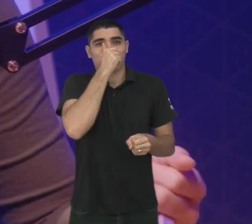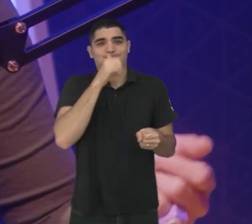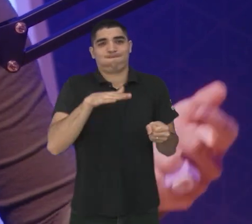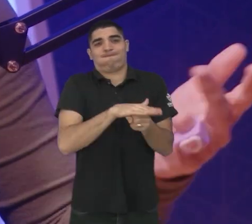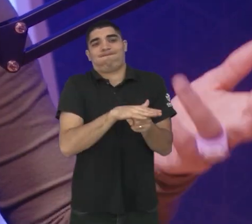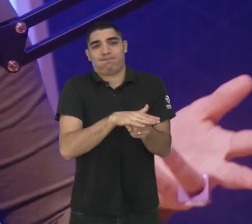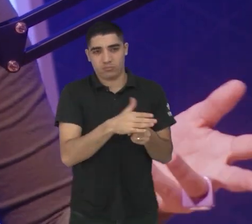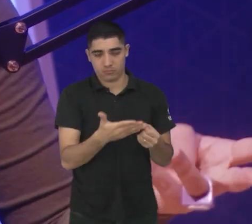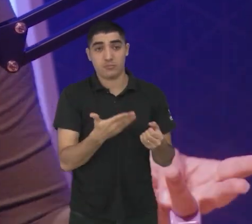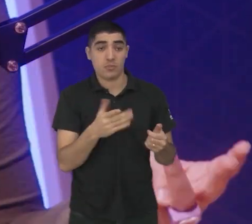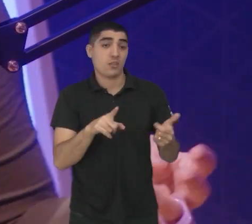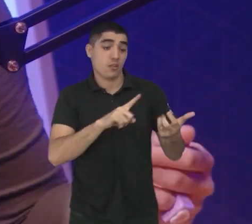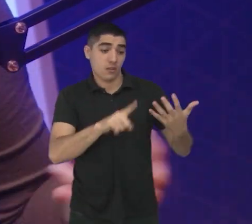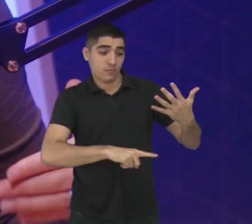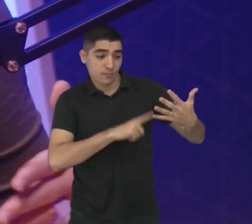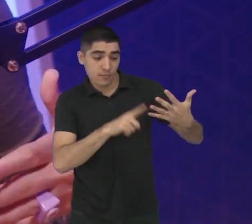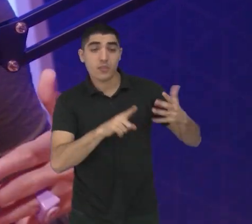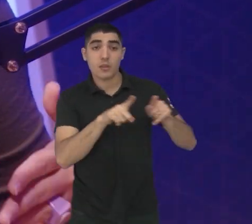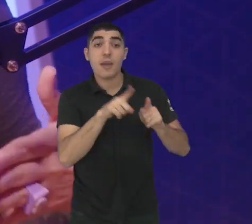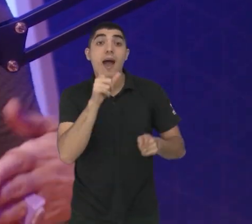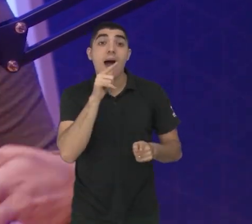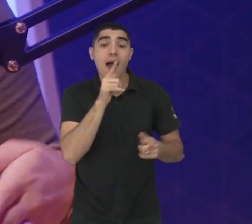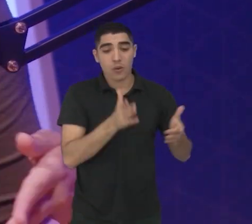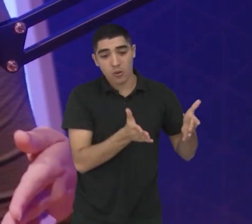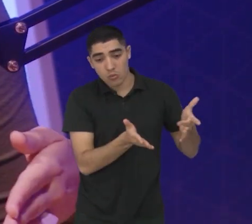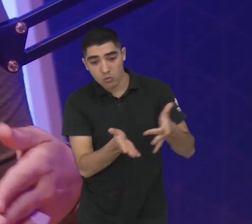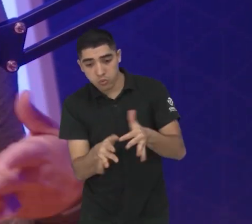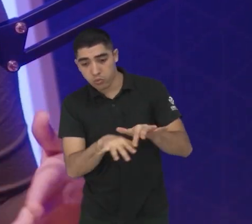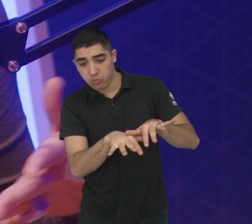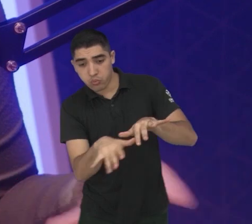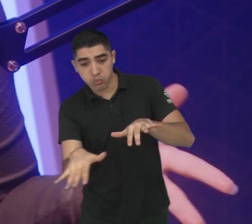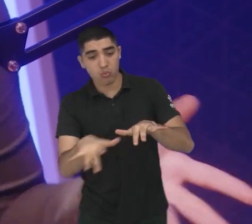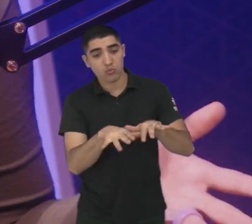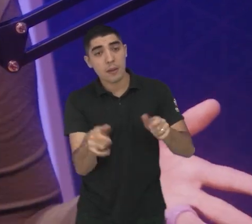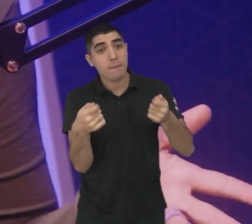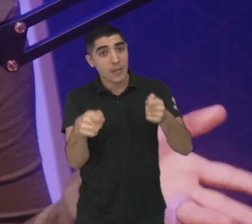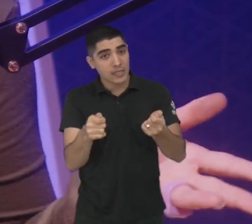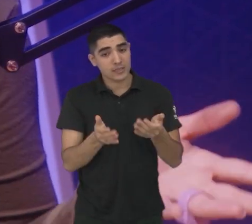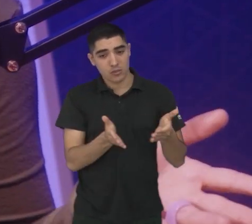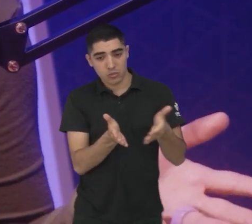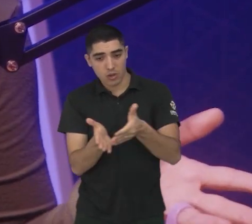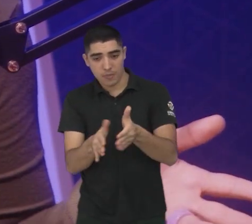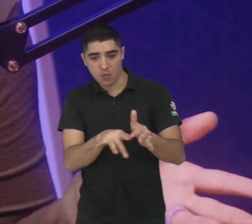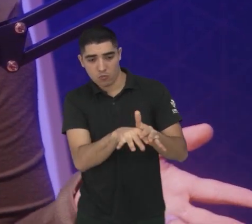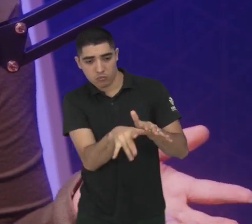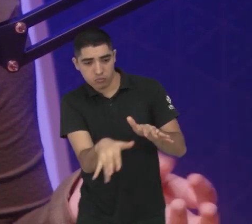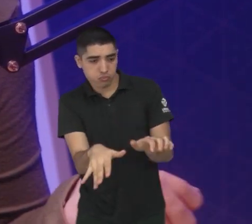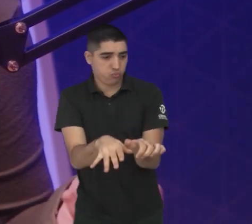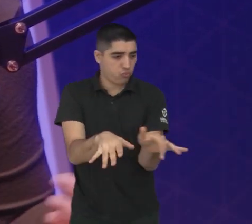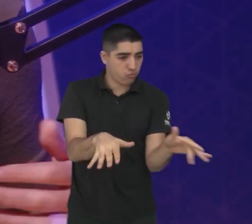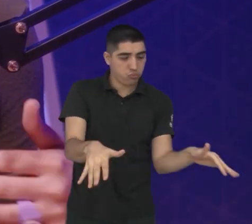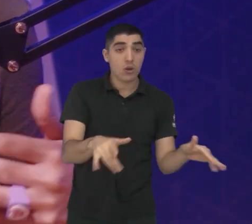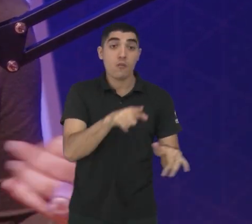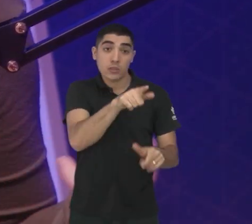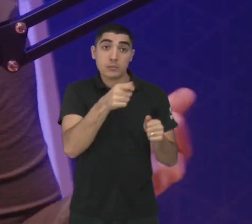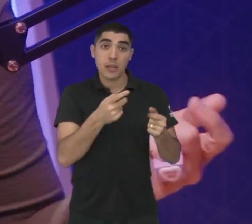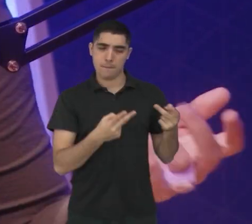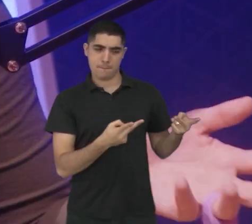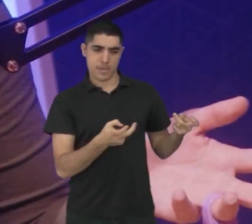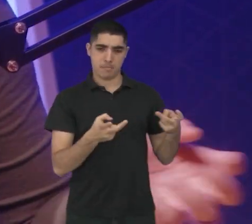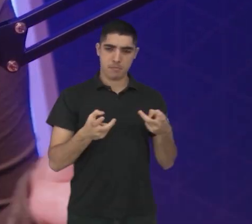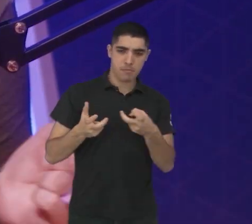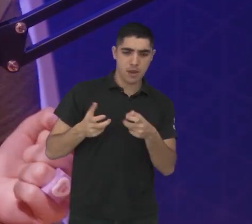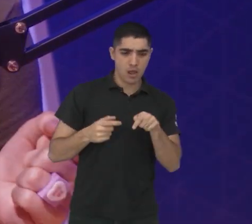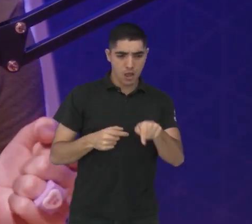com o asfaltamento, porque se a gente não tiver para onde essa água escorrer, realmente vão acontecer problemas. Então, esteja atento ao